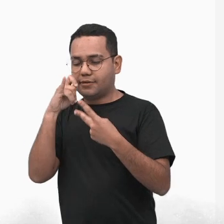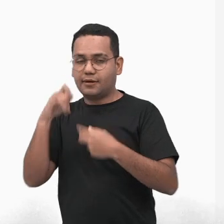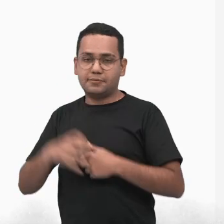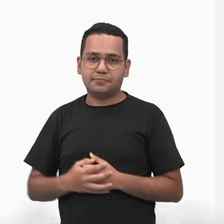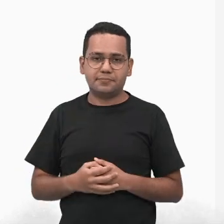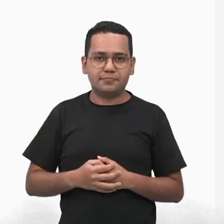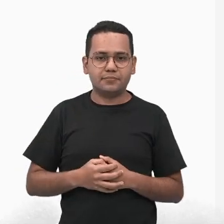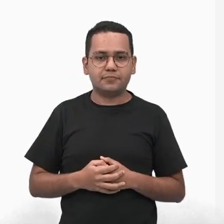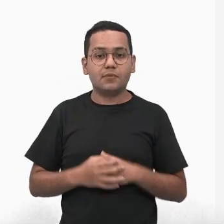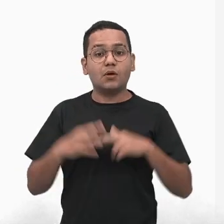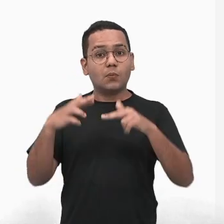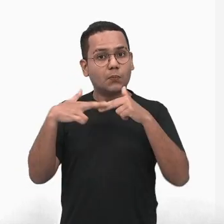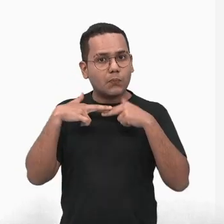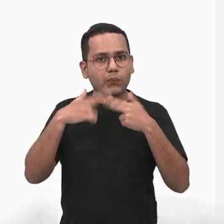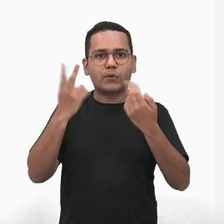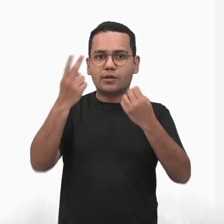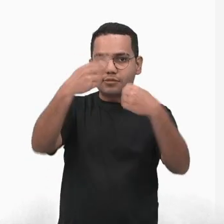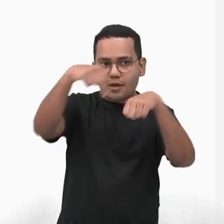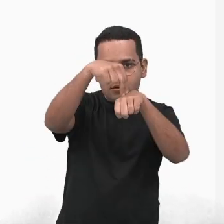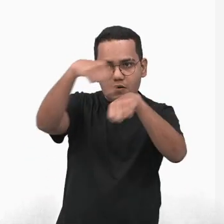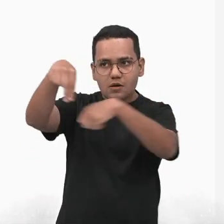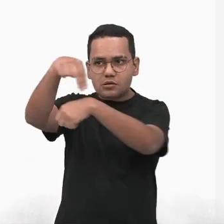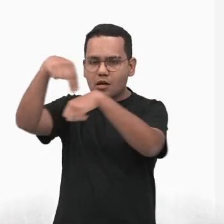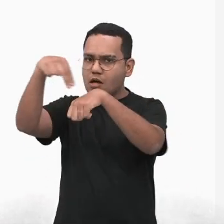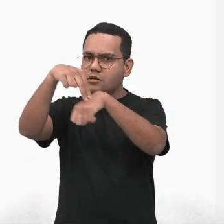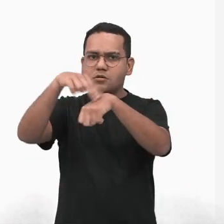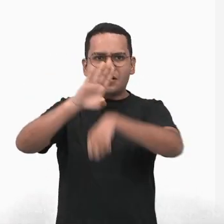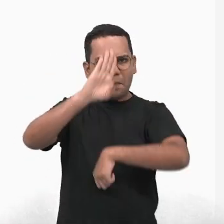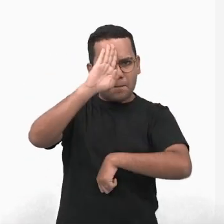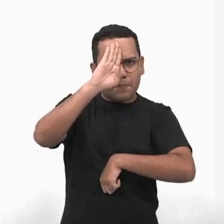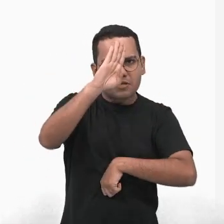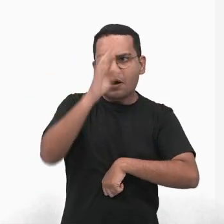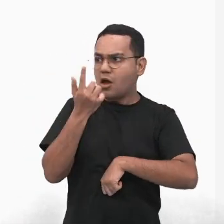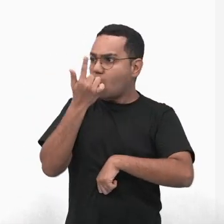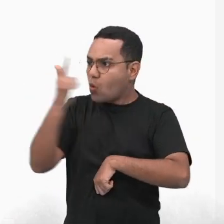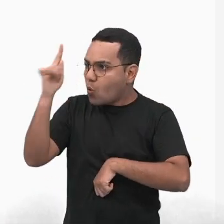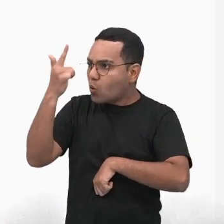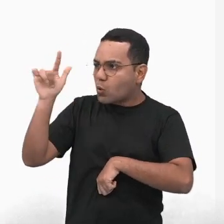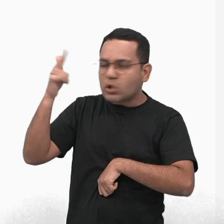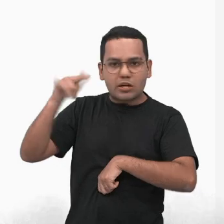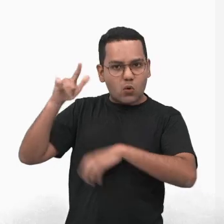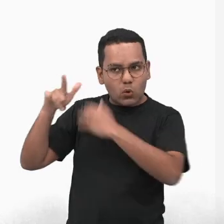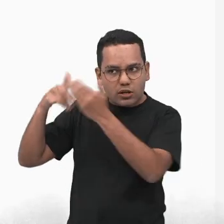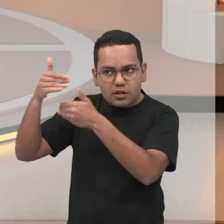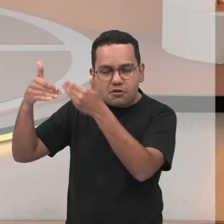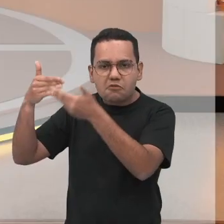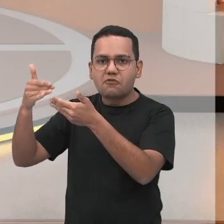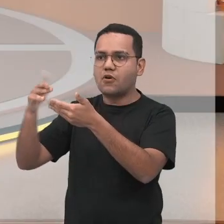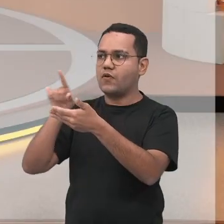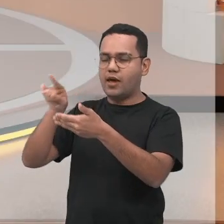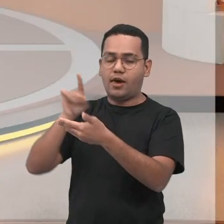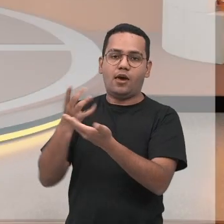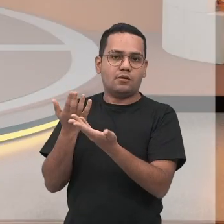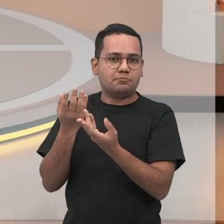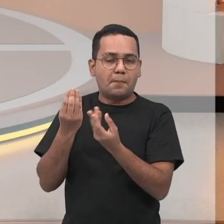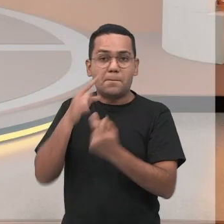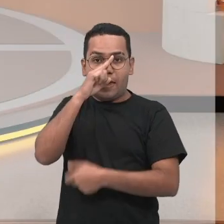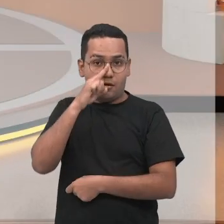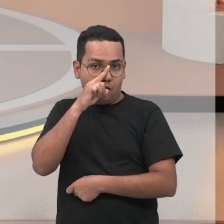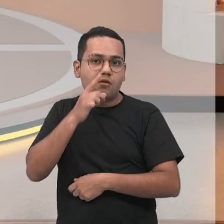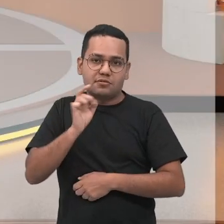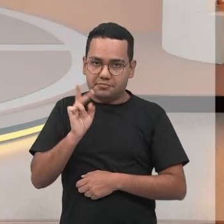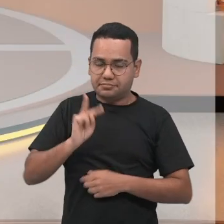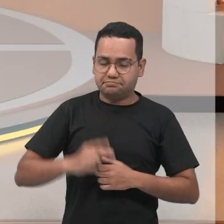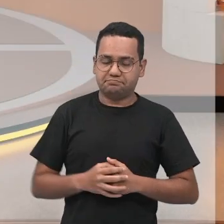como soberana, enquanto as demais eram ameaças ao seu desenvolvimento. Trouxe aqui para a